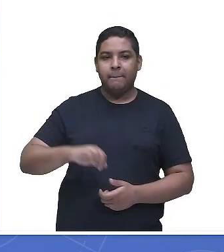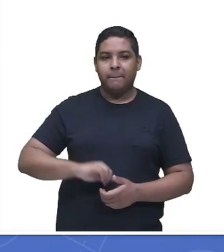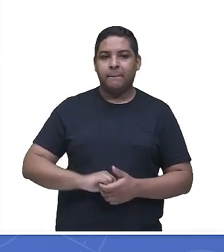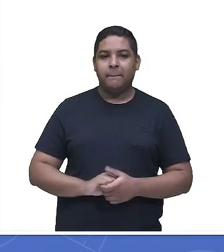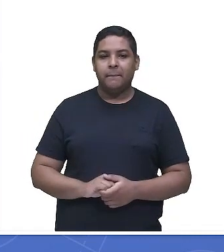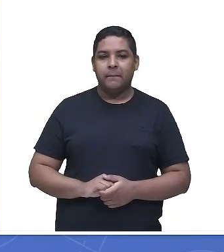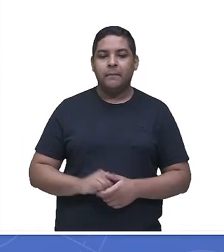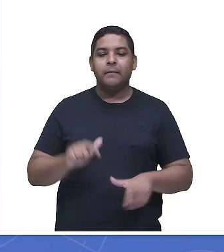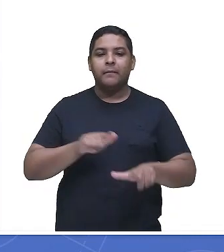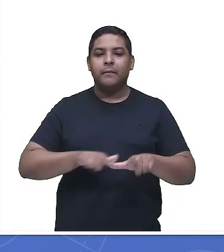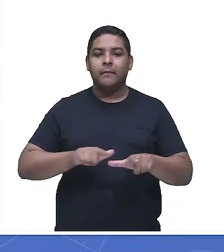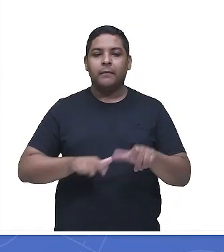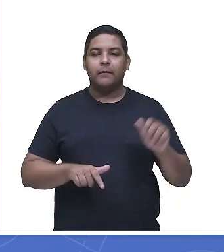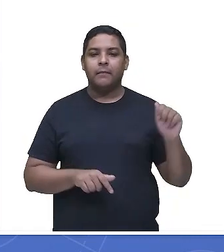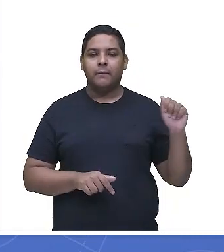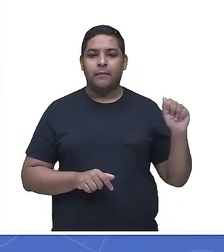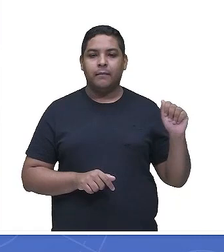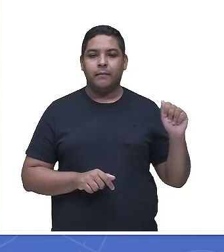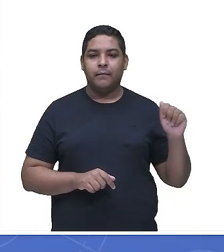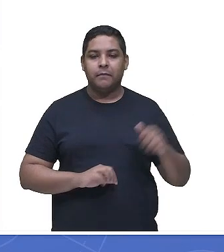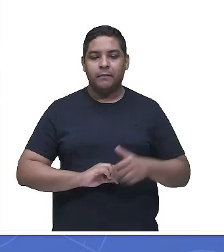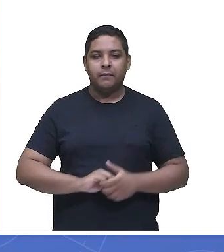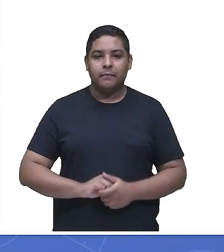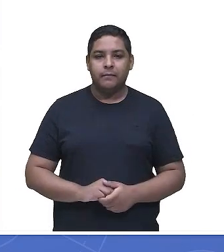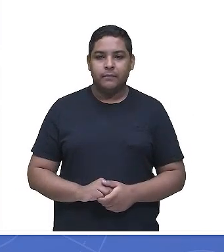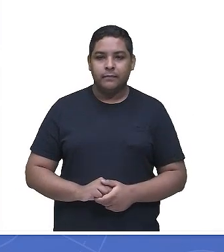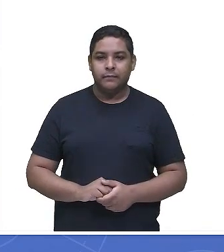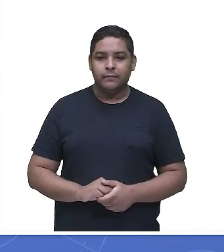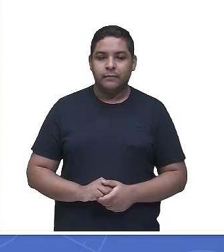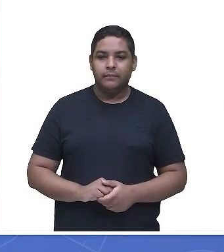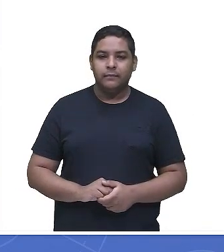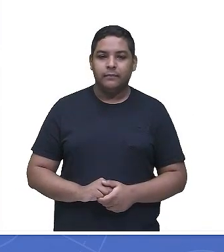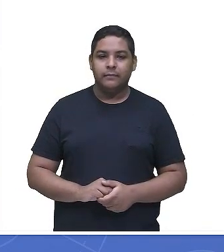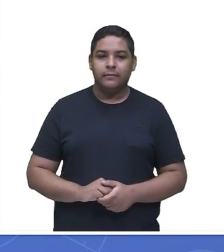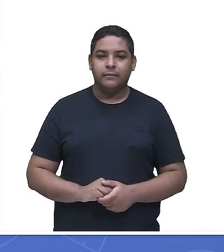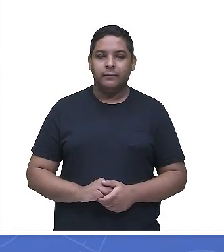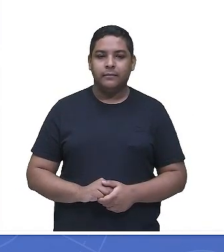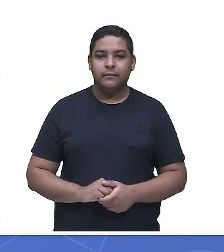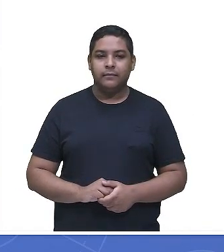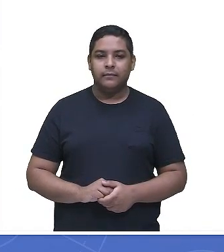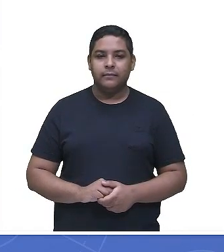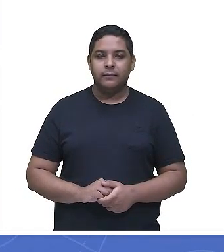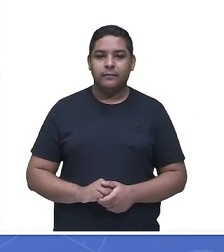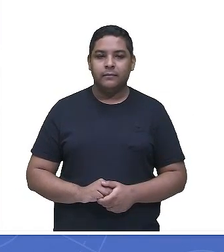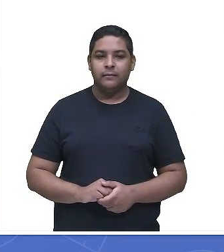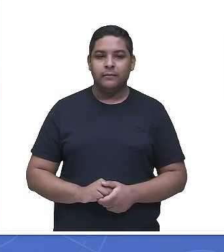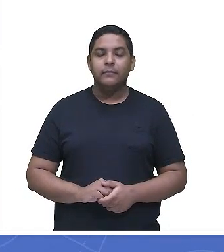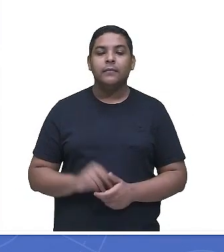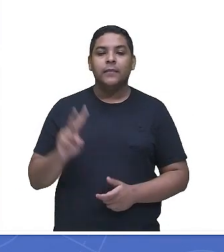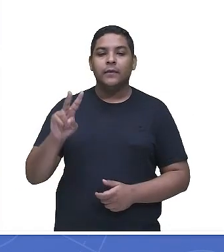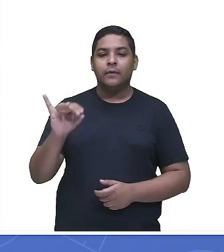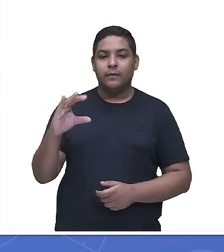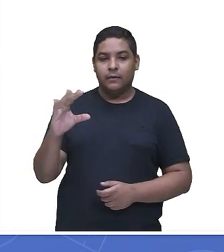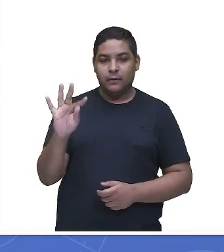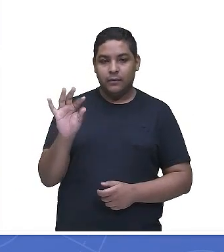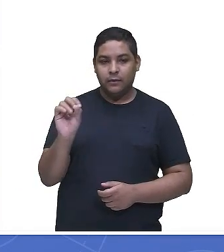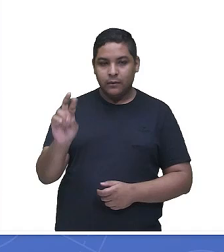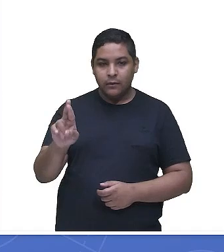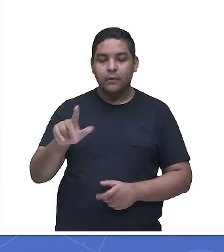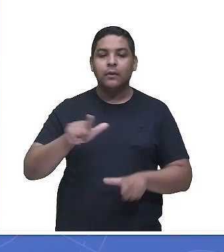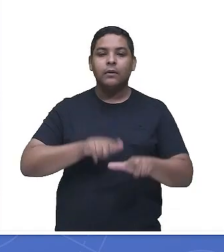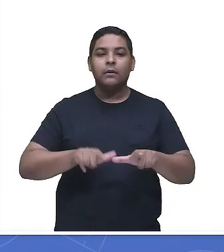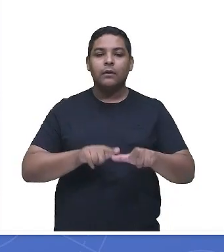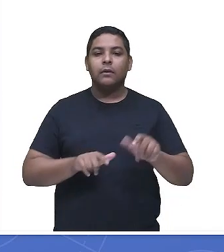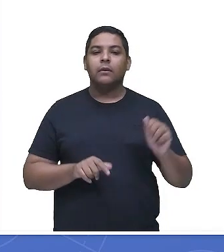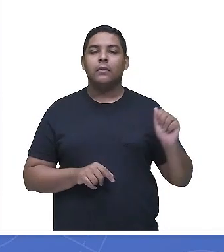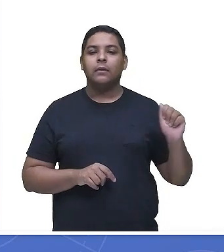A. O Jaison lá do Careiro da Várzea, muito bom, Careiro da Várzea. O Vitor Caliel disse também, professor, acho que é a letra A,